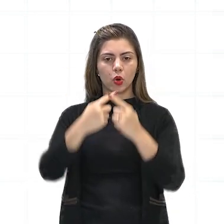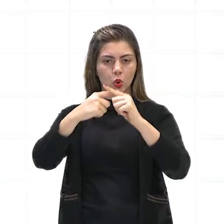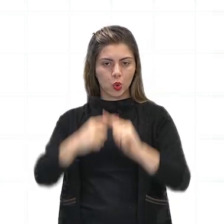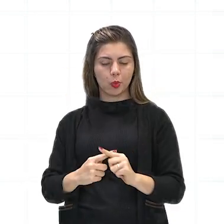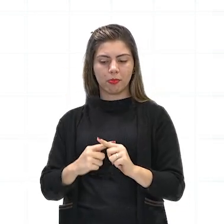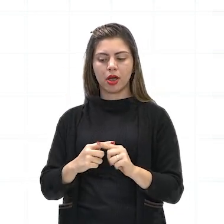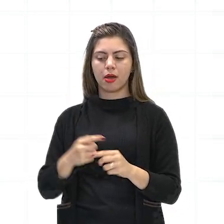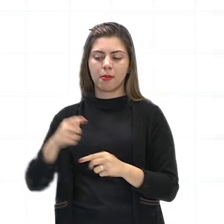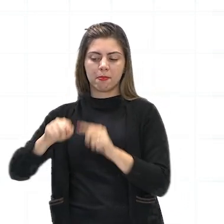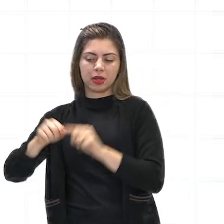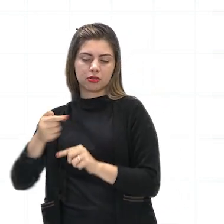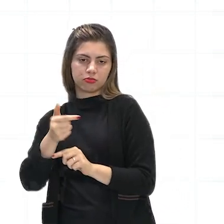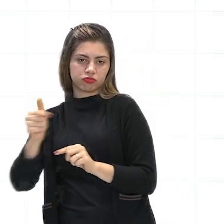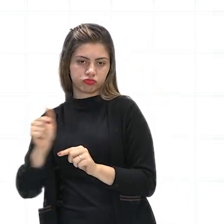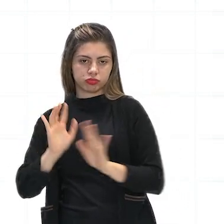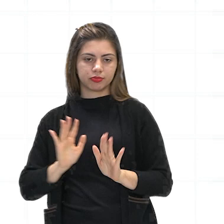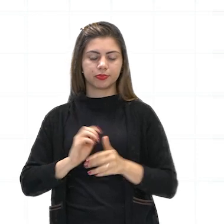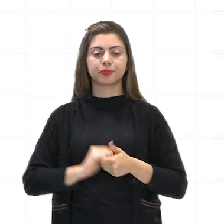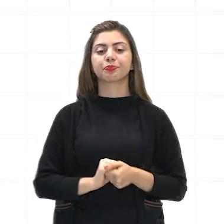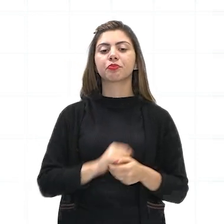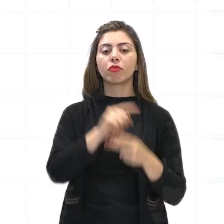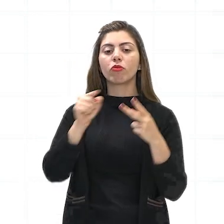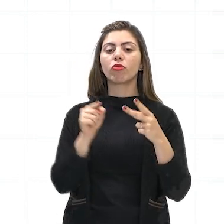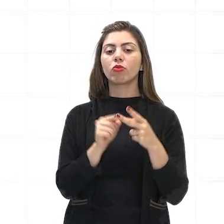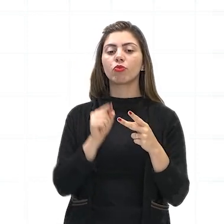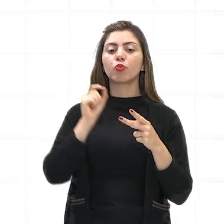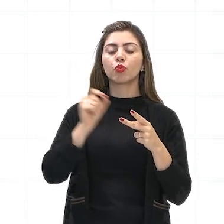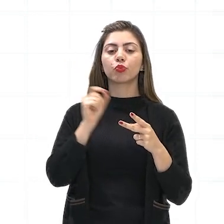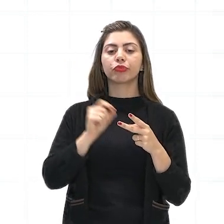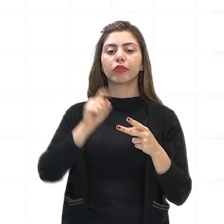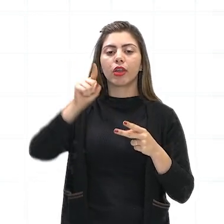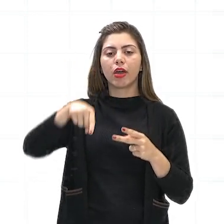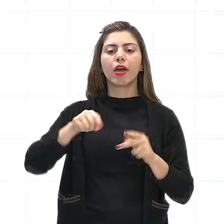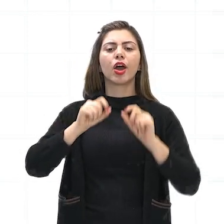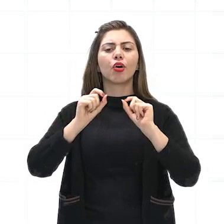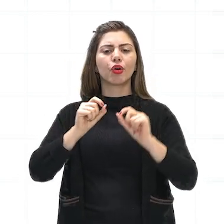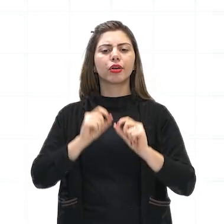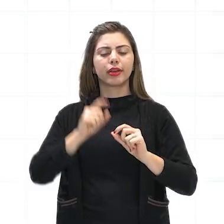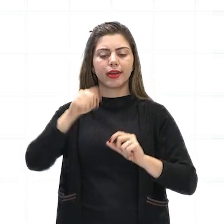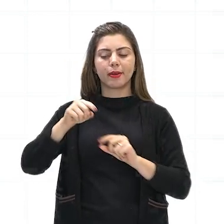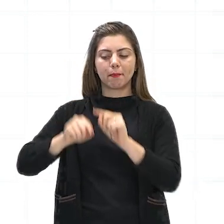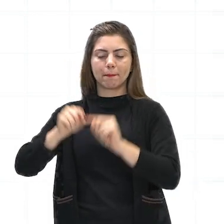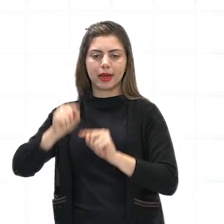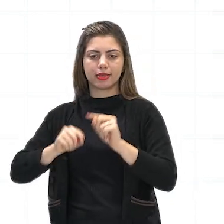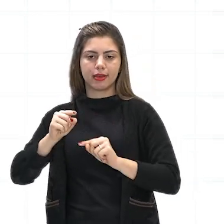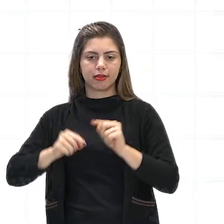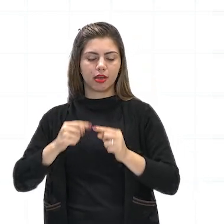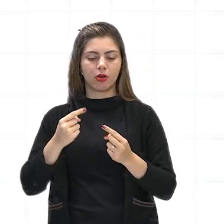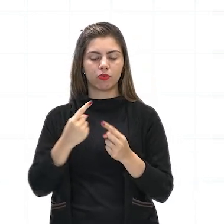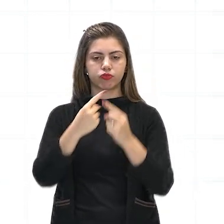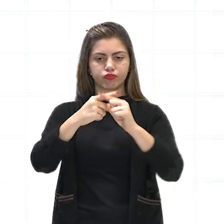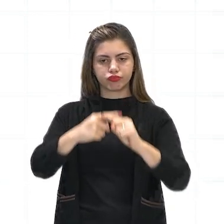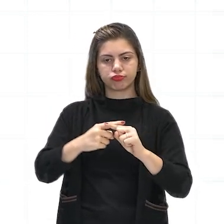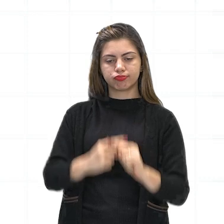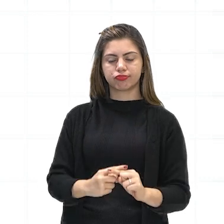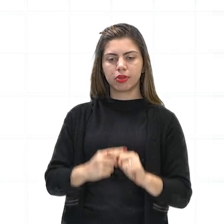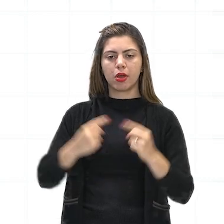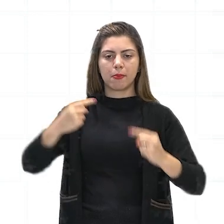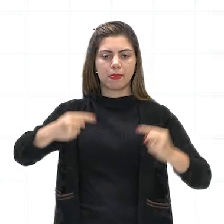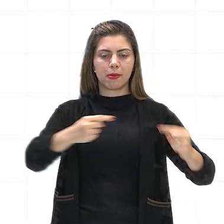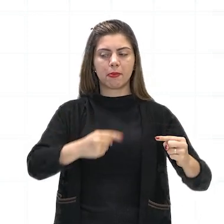armas. Segunda, a ação de combater com armas ou sem